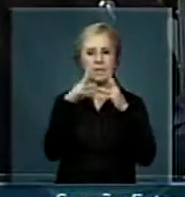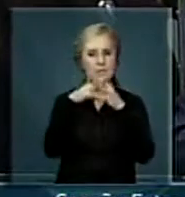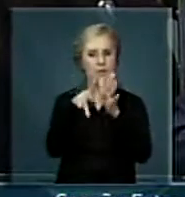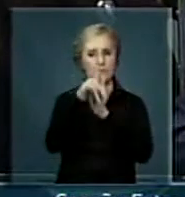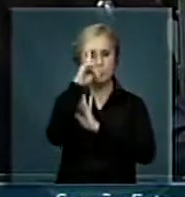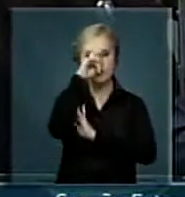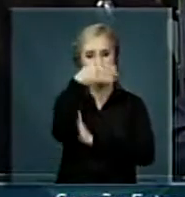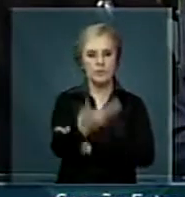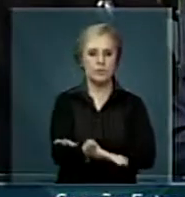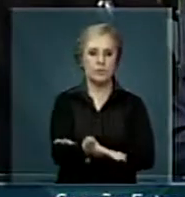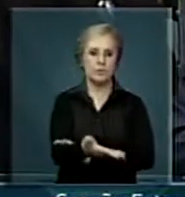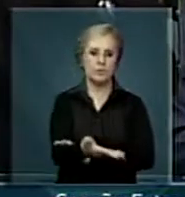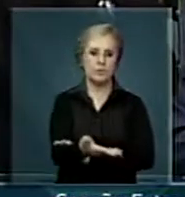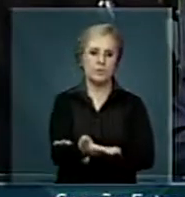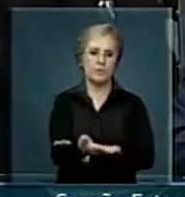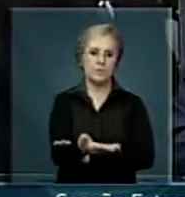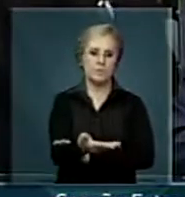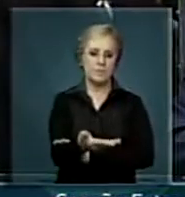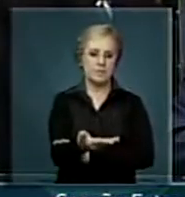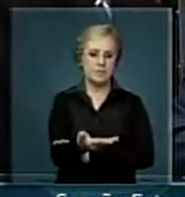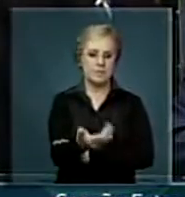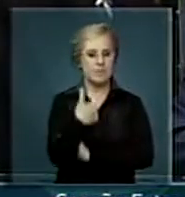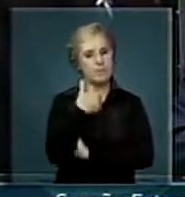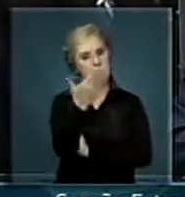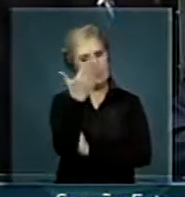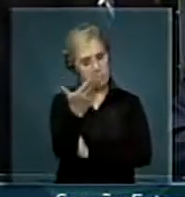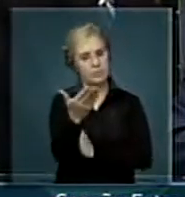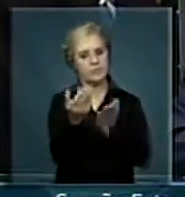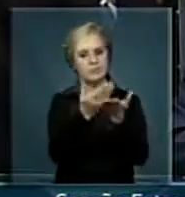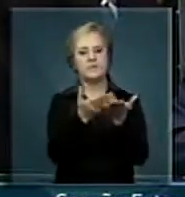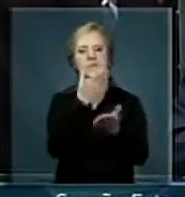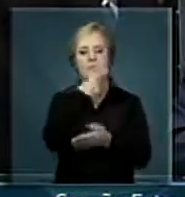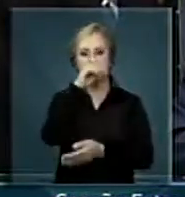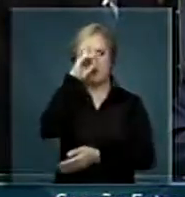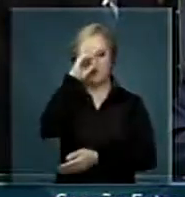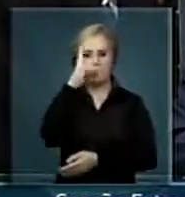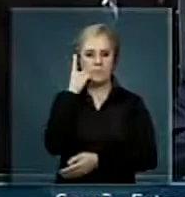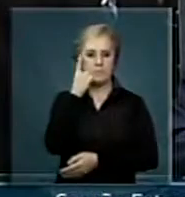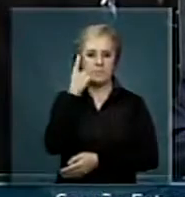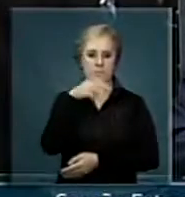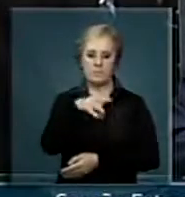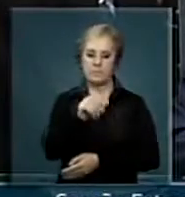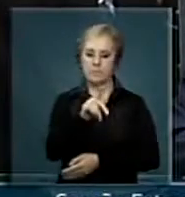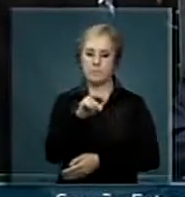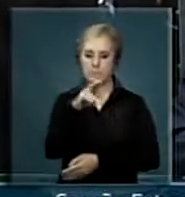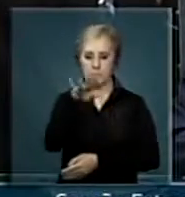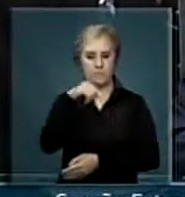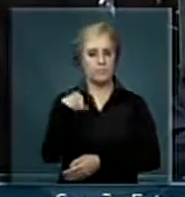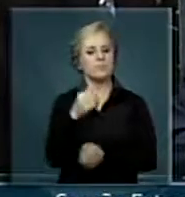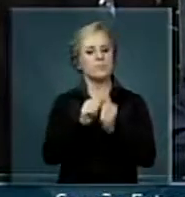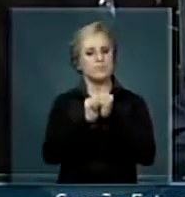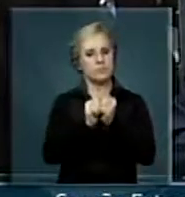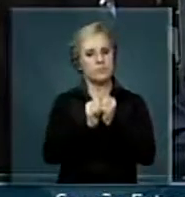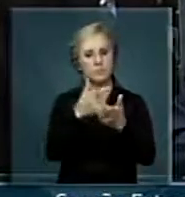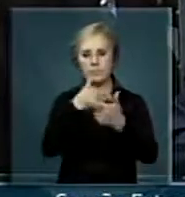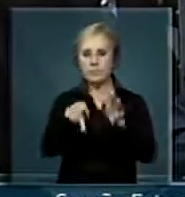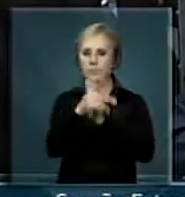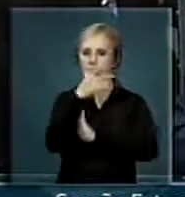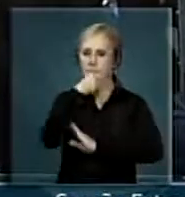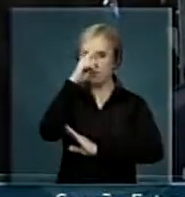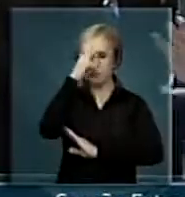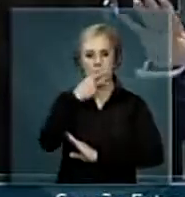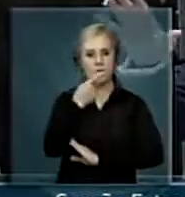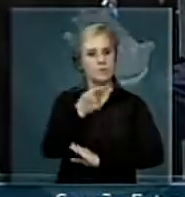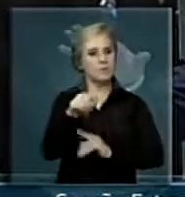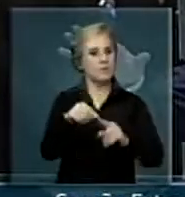essa, deputado Vanderlei Macris. Então, quero fazer um apelo a Vossa Excelência, nós somos solidários, parceiros, às questões que Vossa Excelência